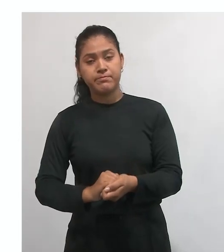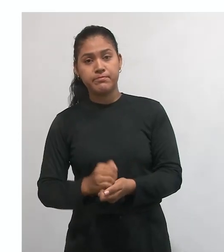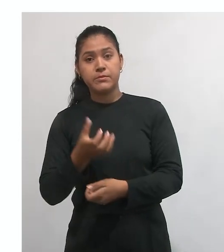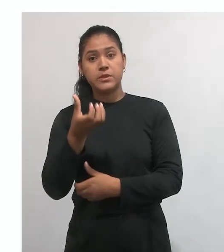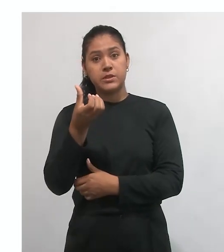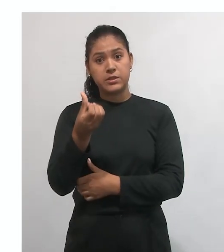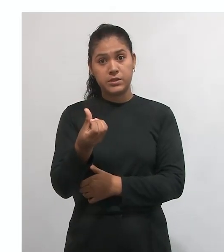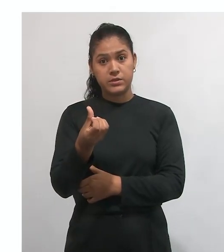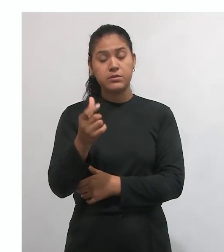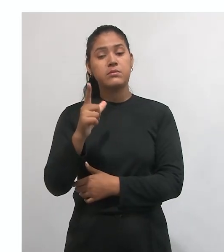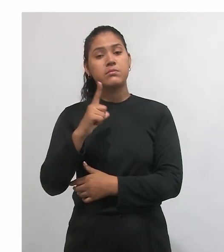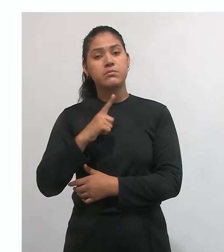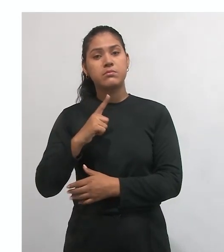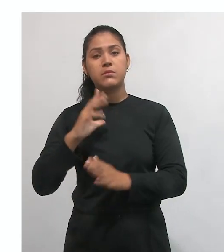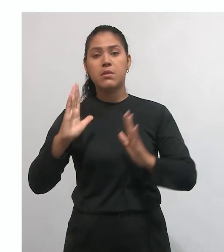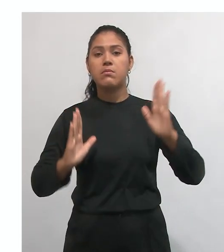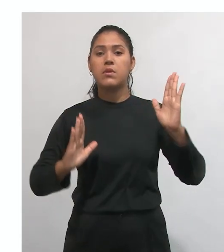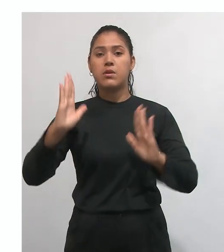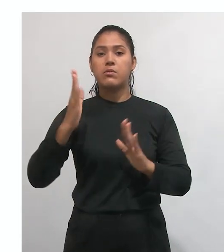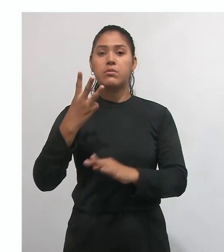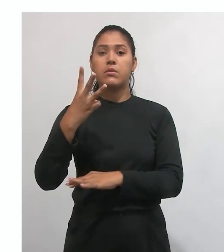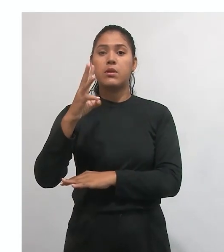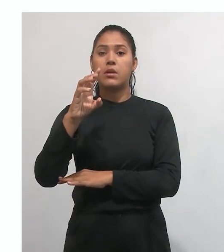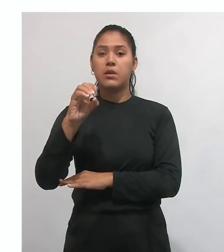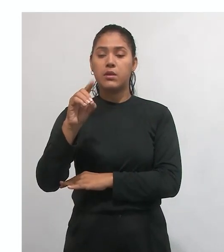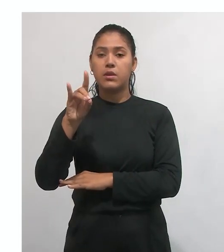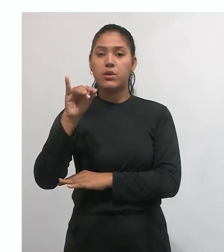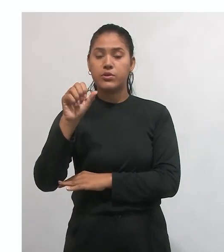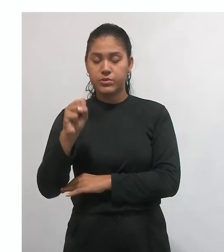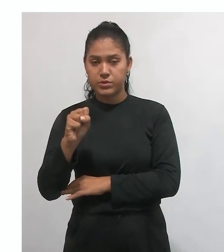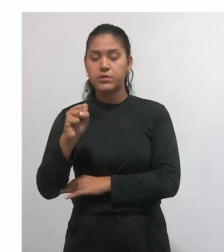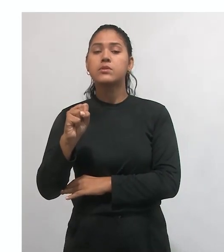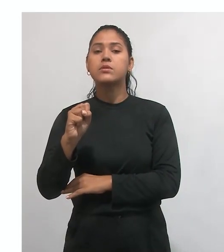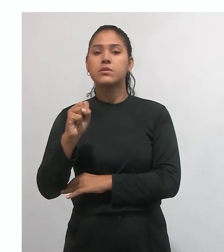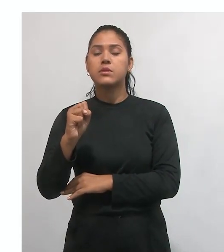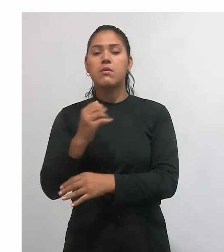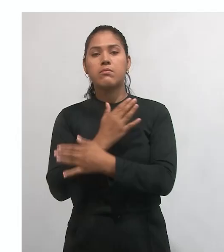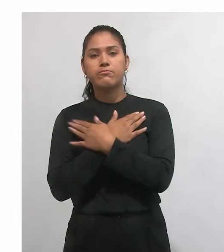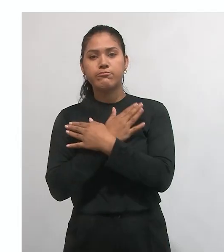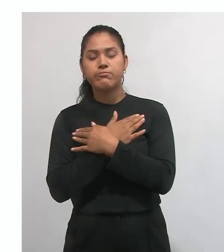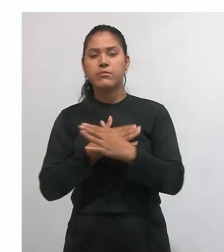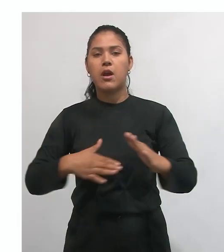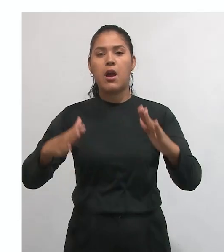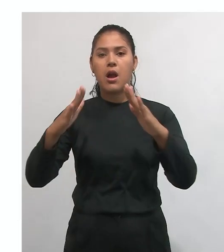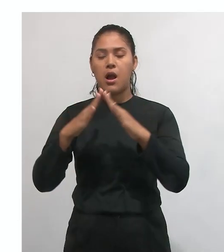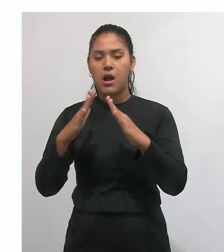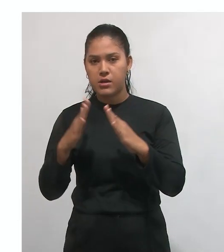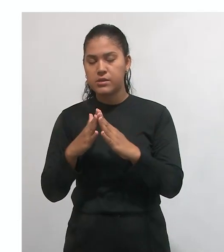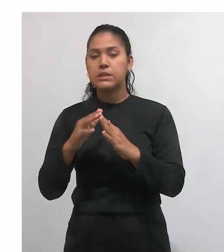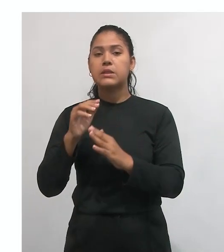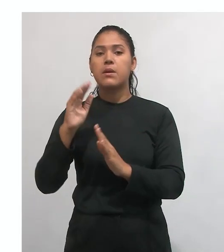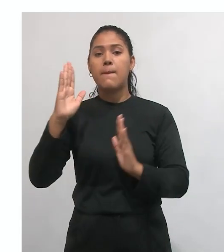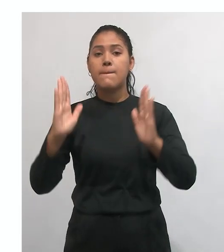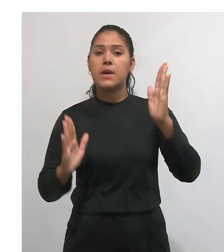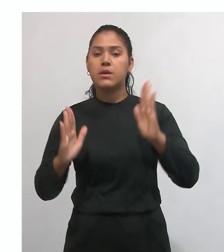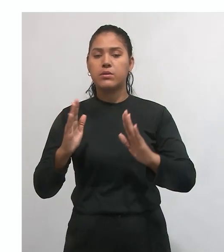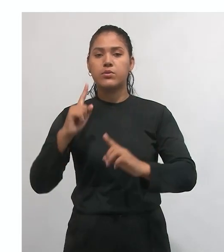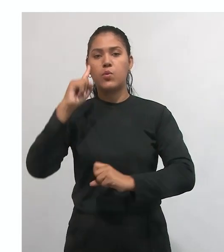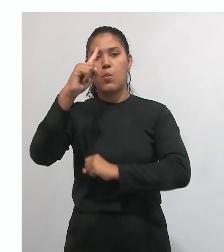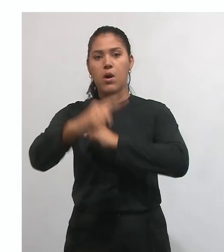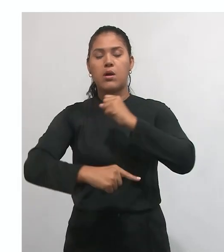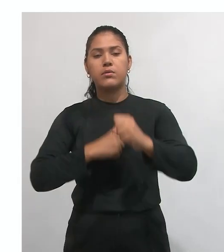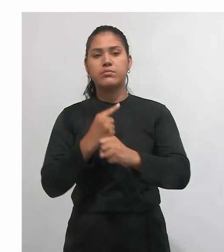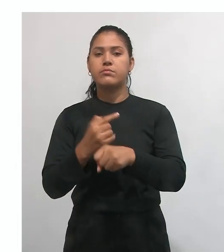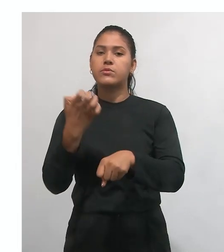sexto, conceder 30 dias de recesso a cada ano de estágio, que também não é a atribuição que nós